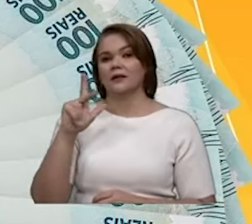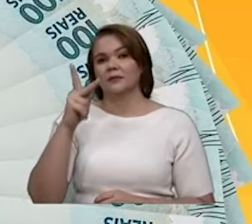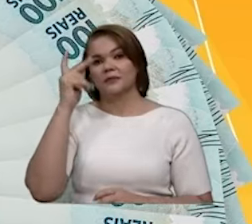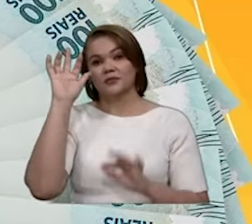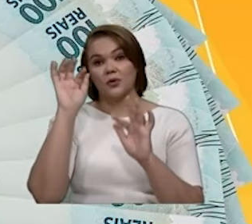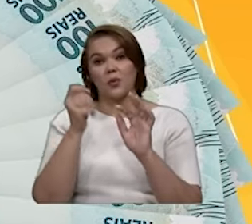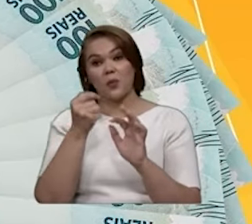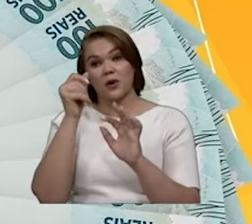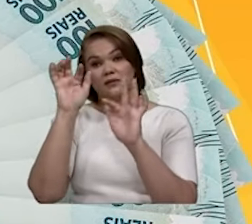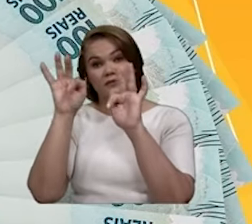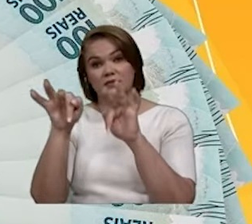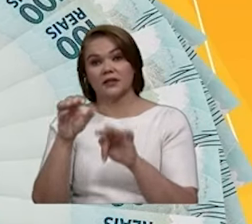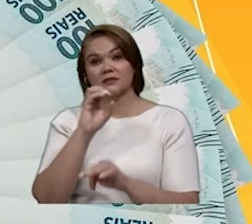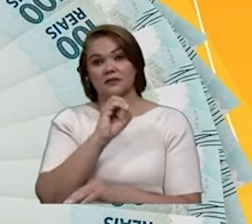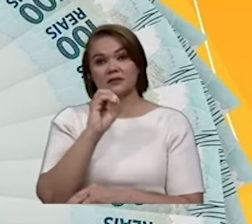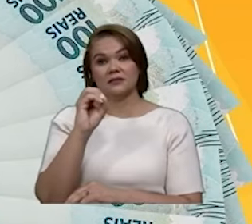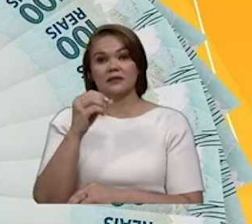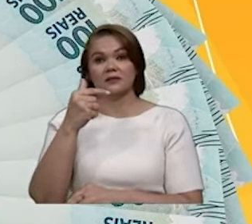final.